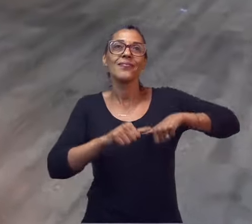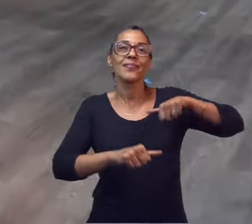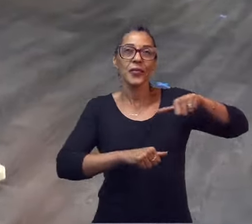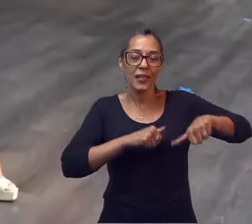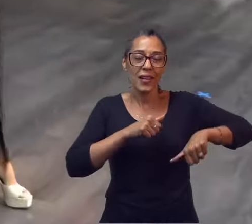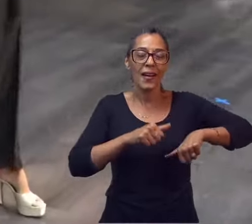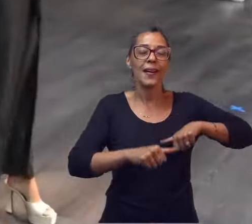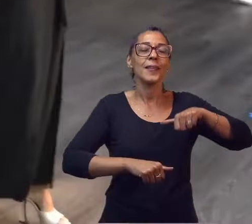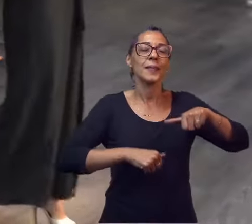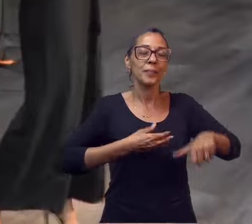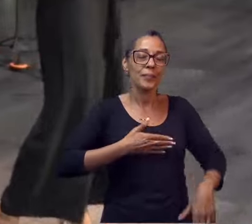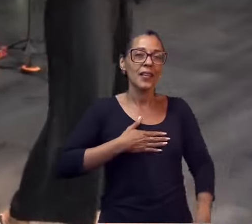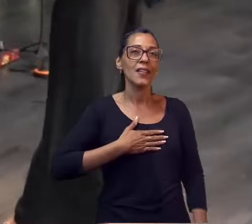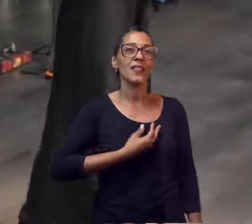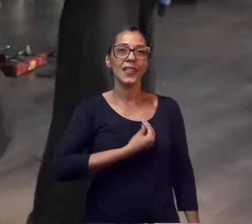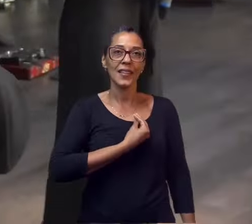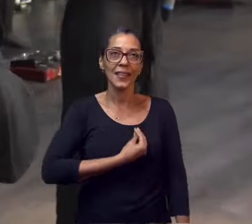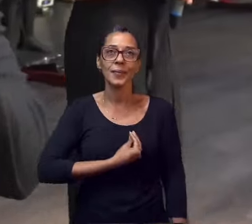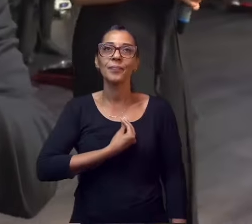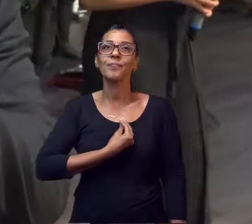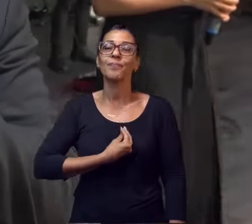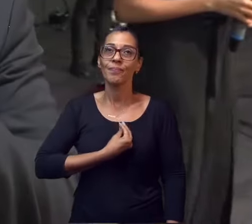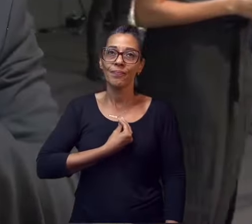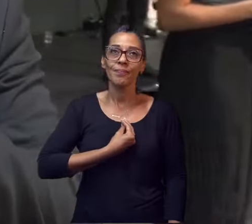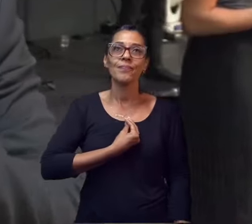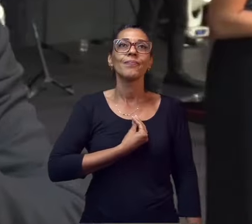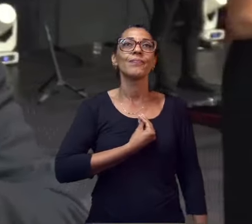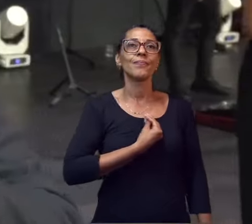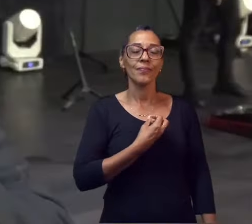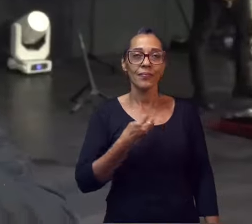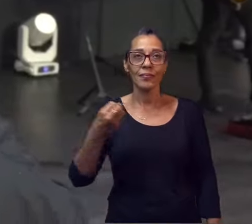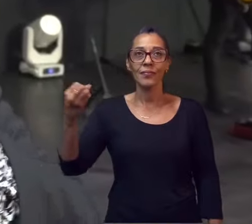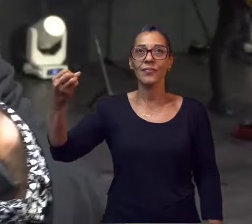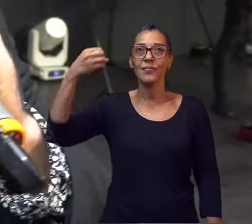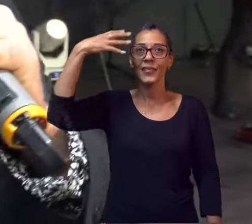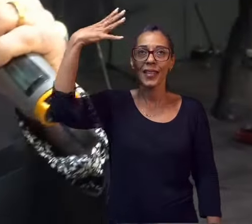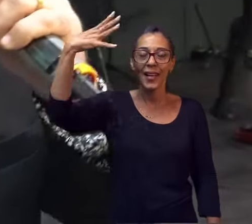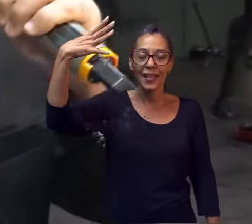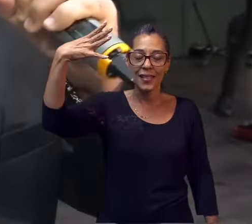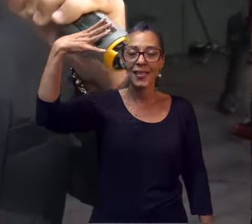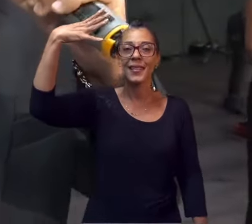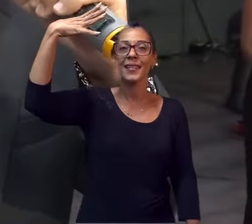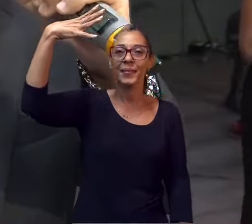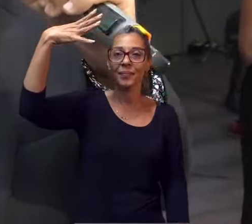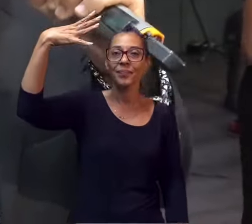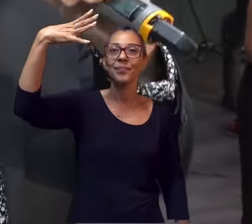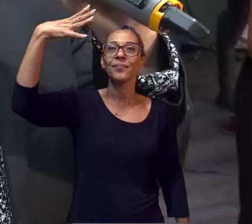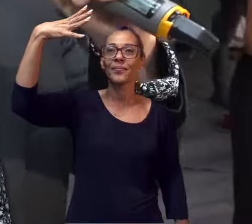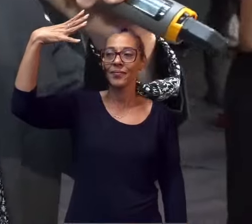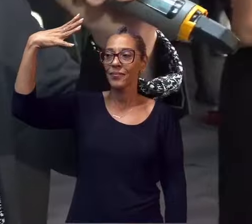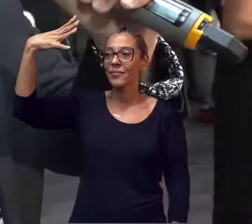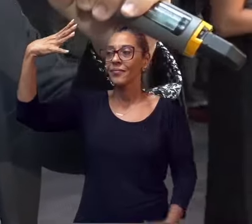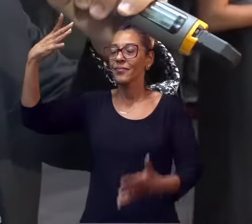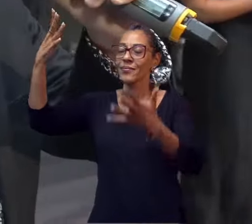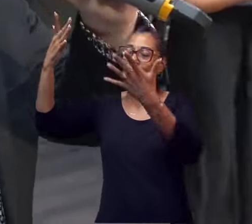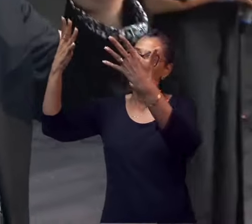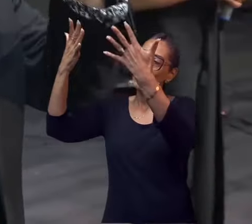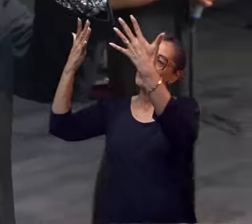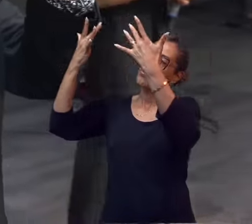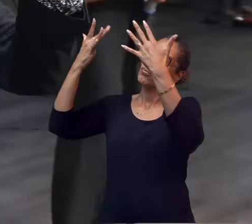meu ser o fluido a graça que